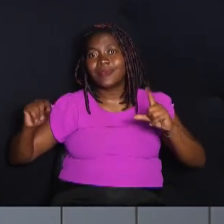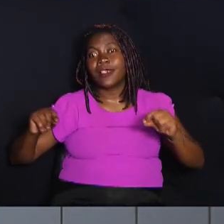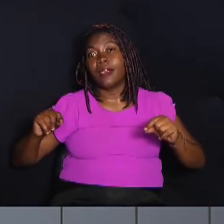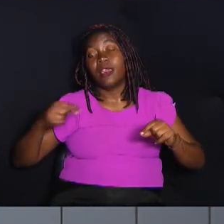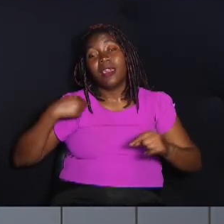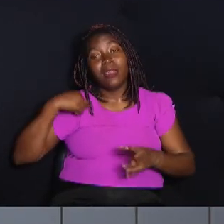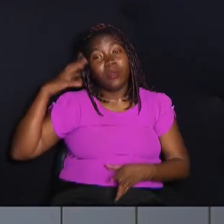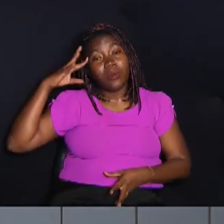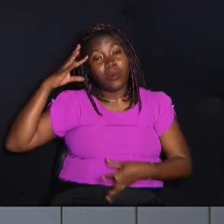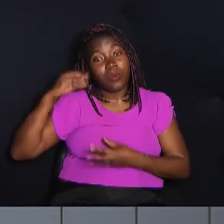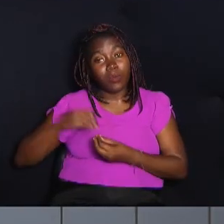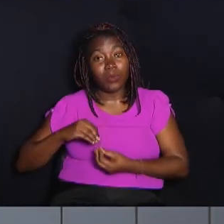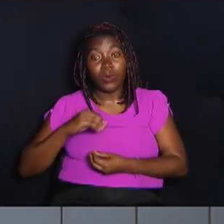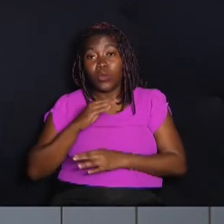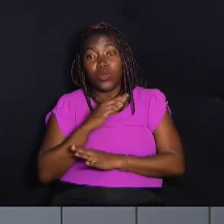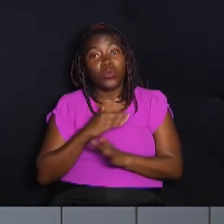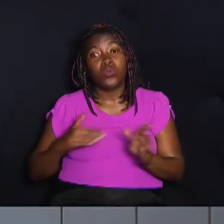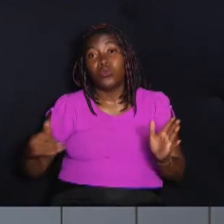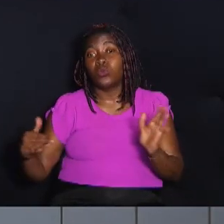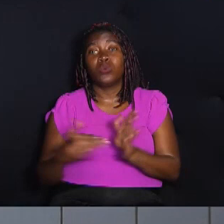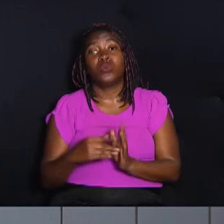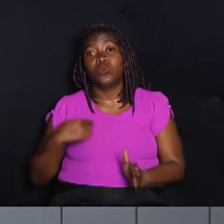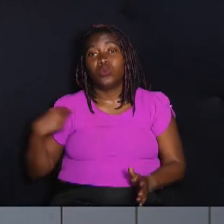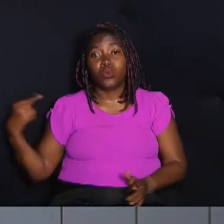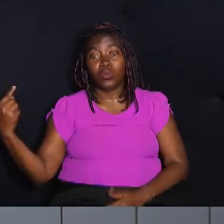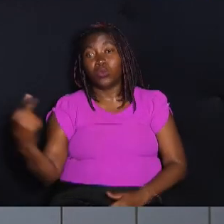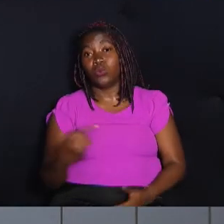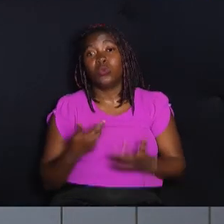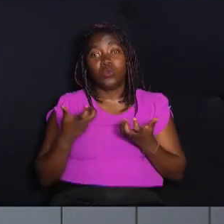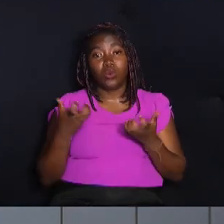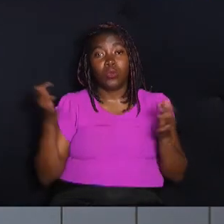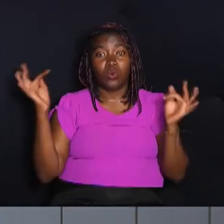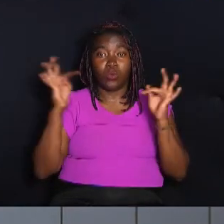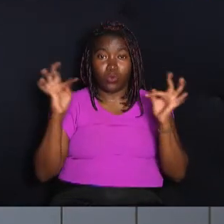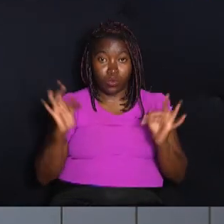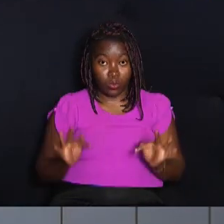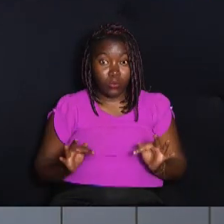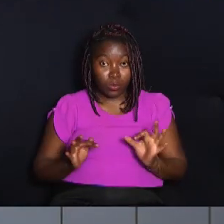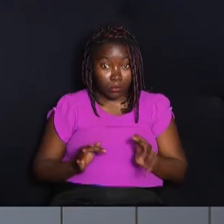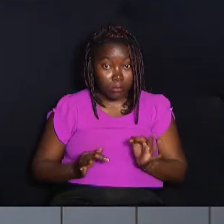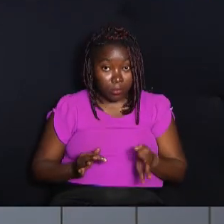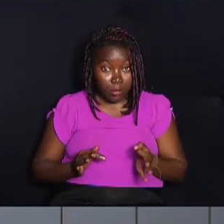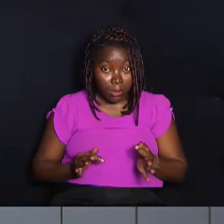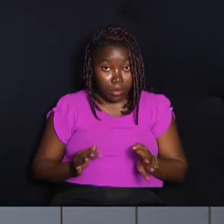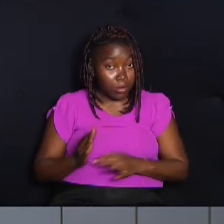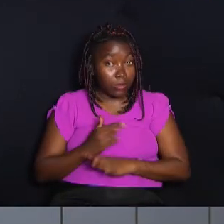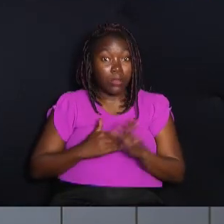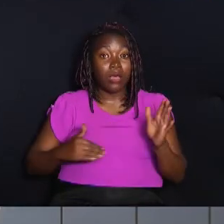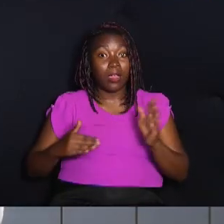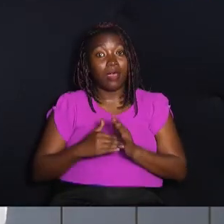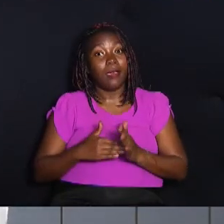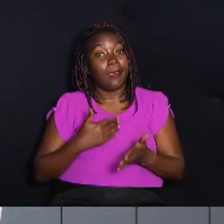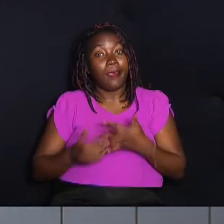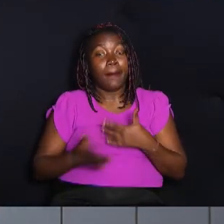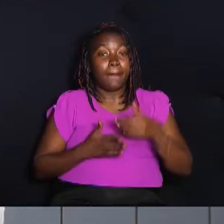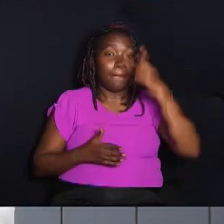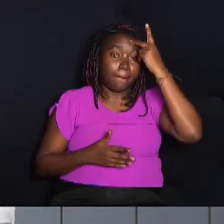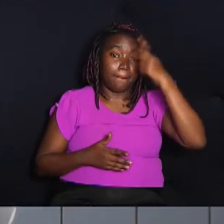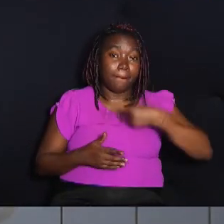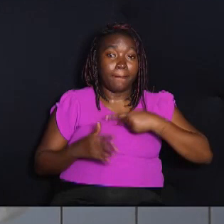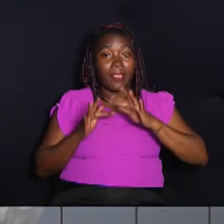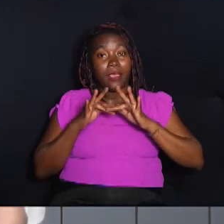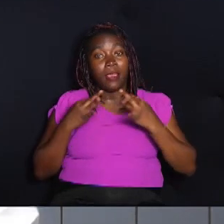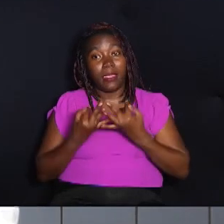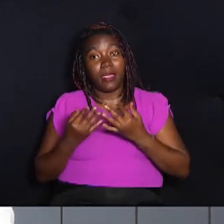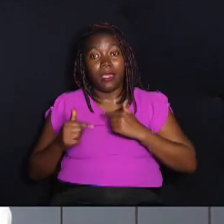todo mundo quer ser feliz, Claro. não é? É isso que a gente quer. A gente quer ser feliz, tanto o pessoal na família, no trabalho,